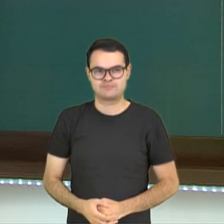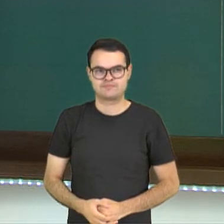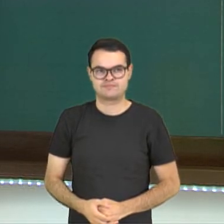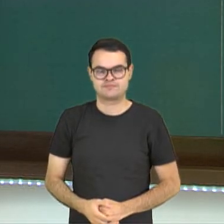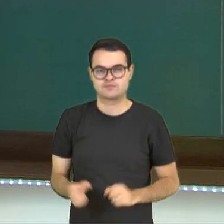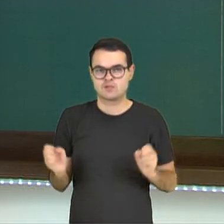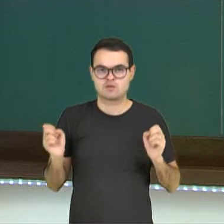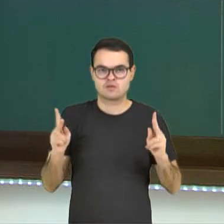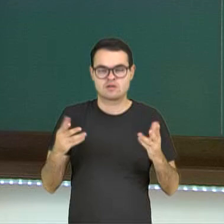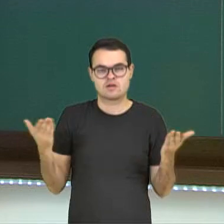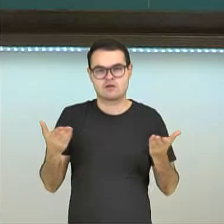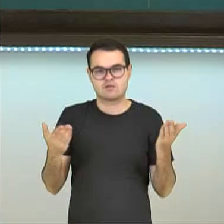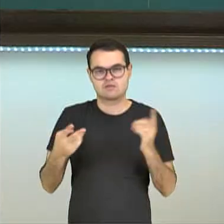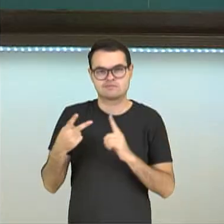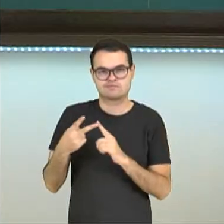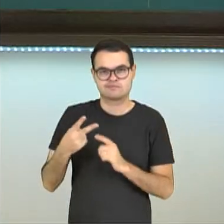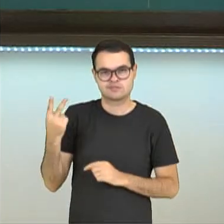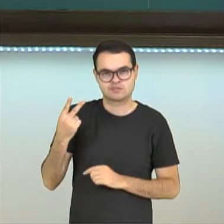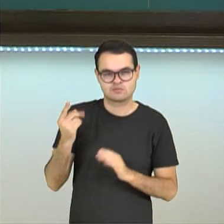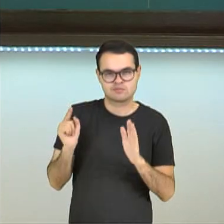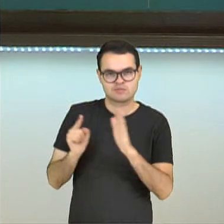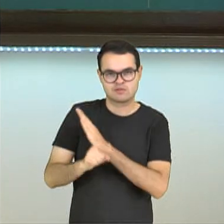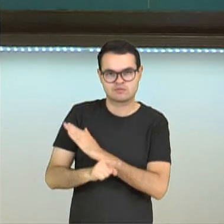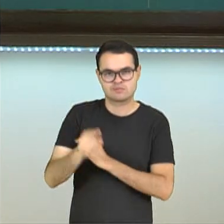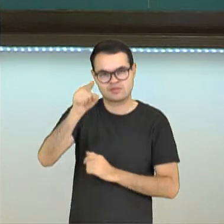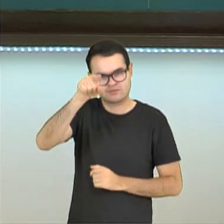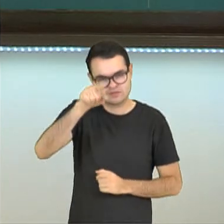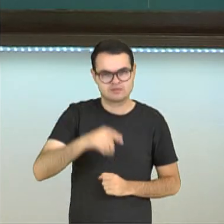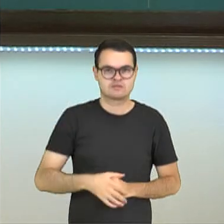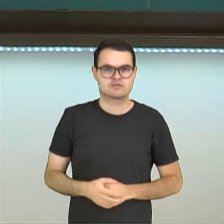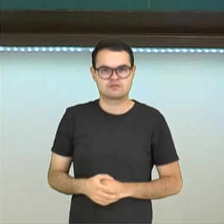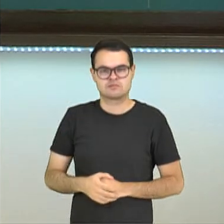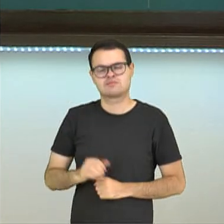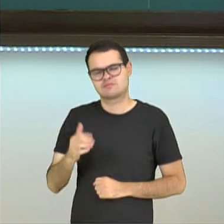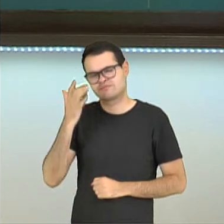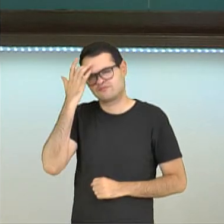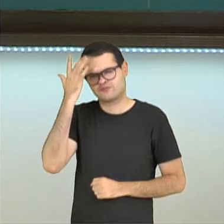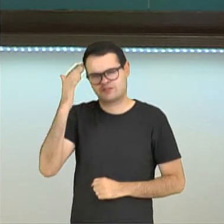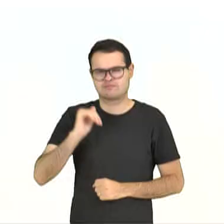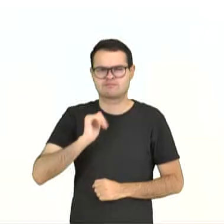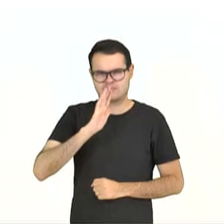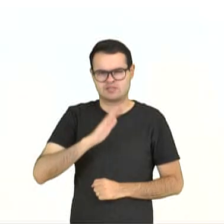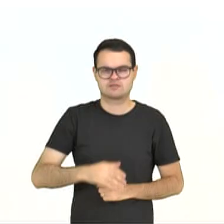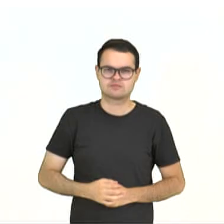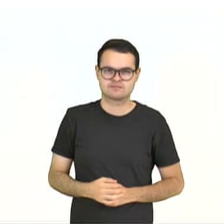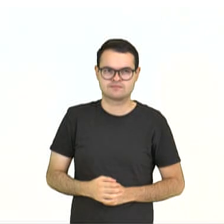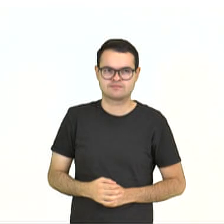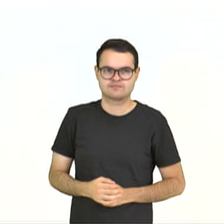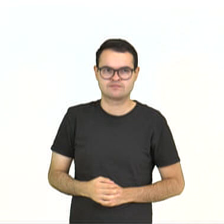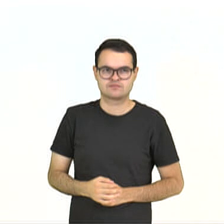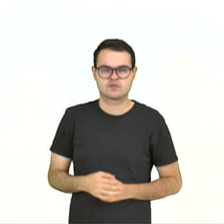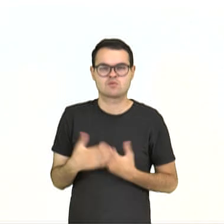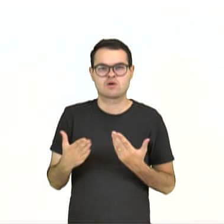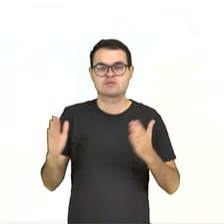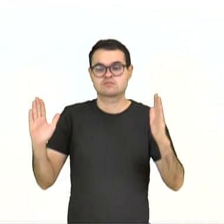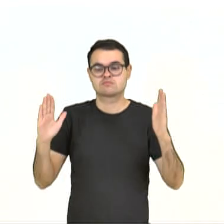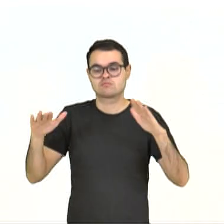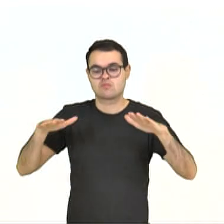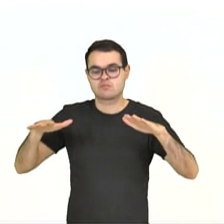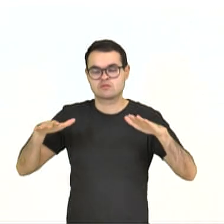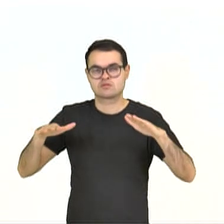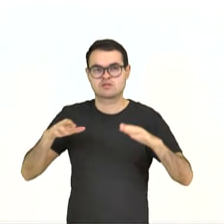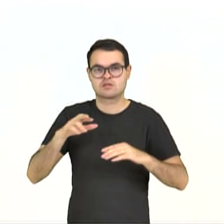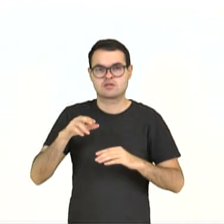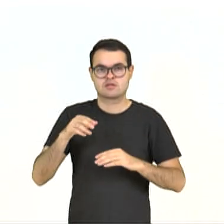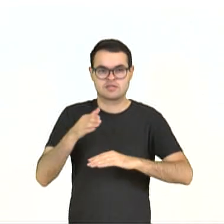Tá? Então vamos à segunda pergunta. Para você, essa já é um pouquinho mais fácil, né? Então, quais os movimentos estudados na Idade